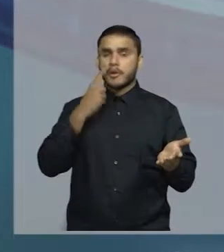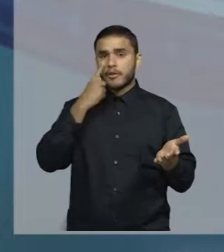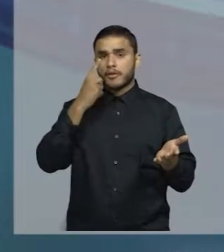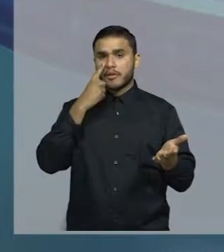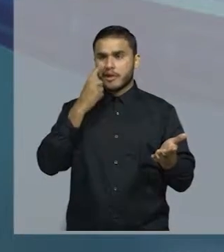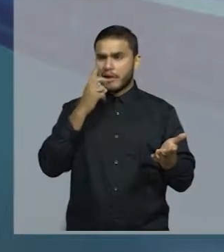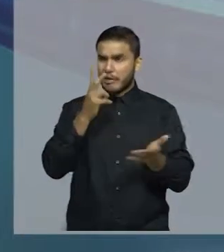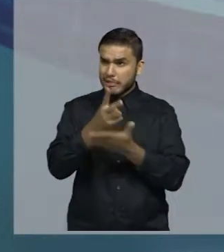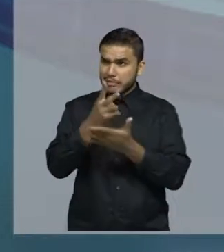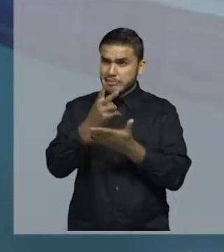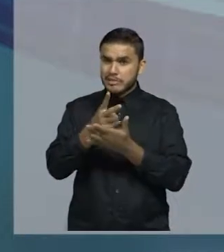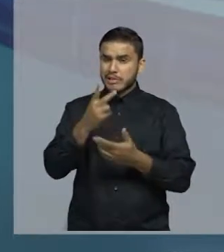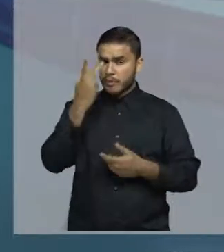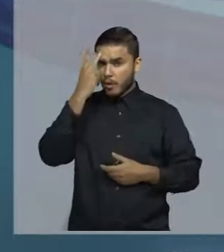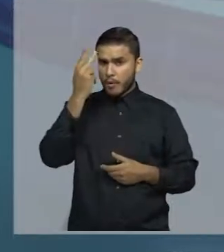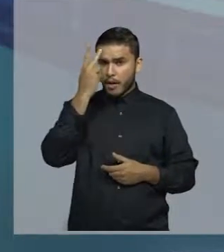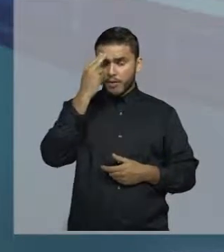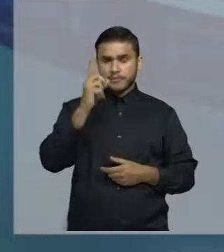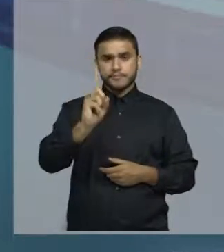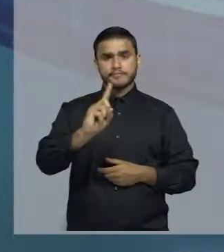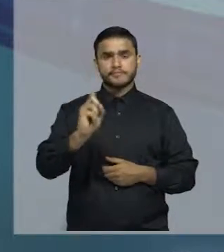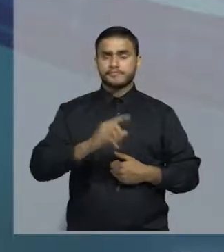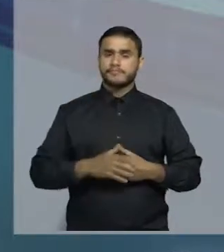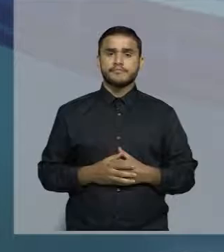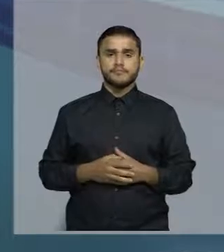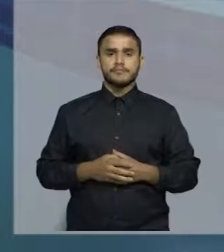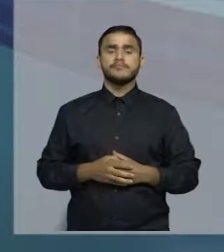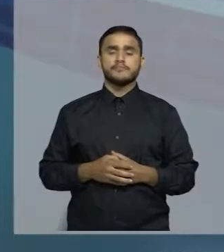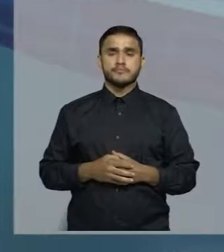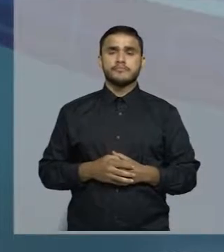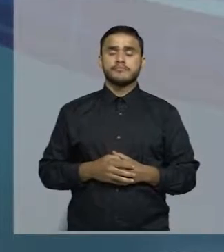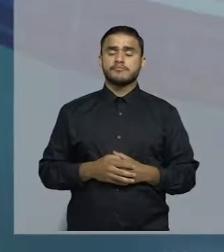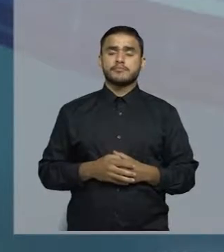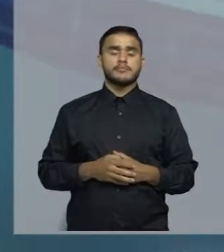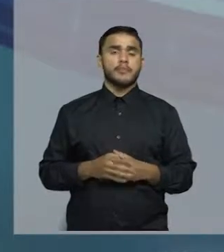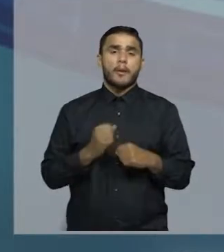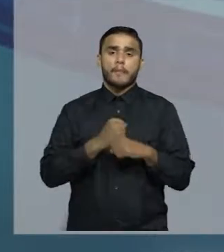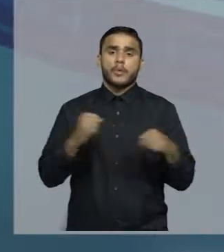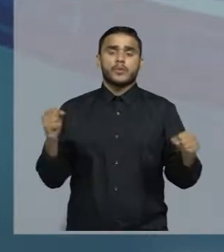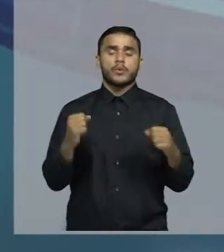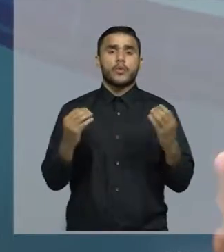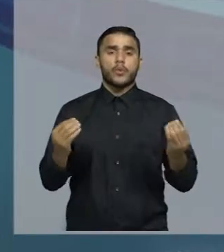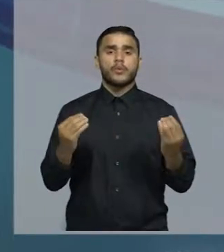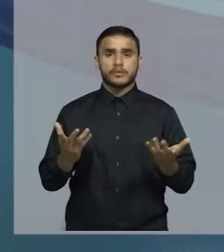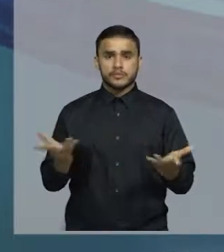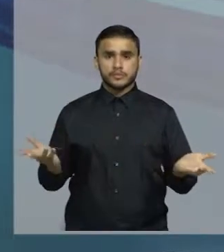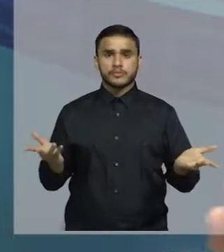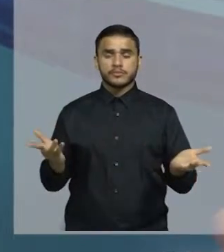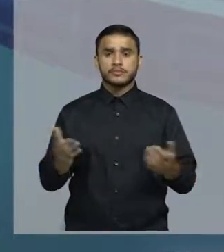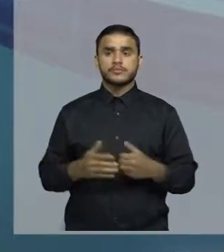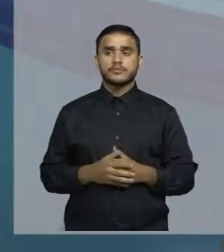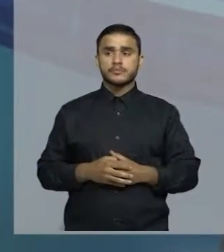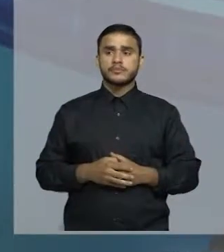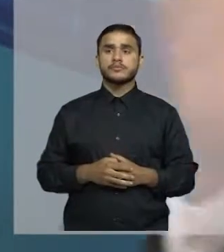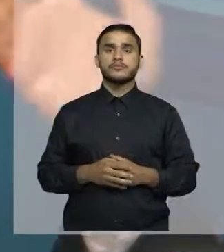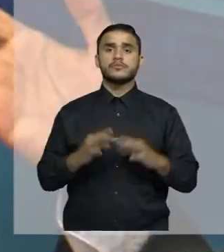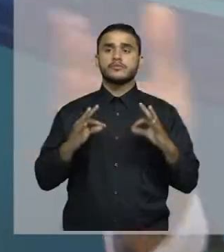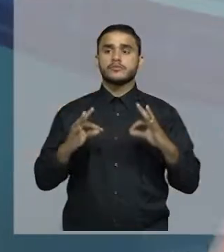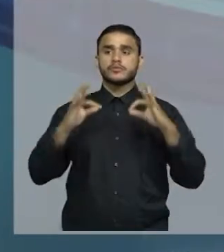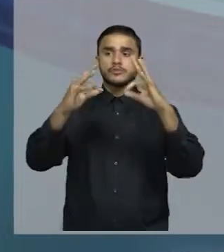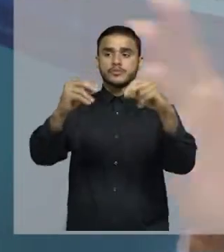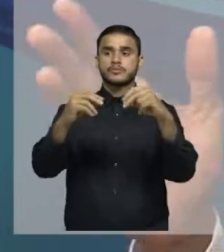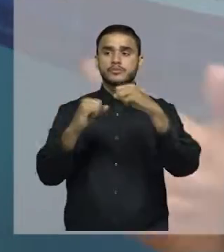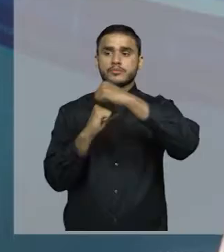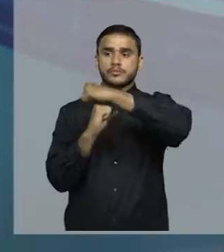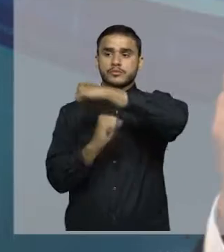se dar muita atenção a essas bravatas, porque ele não tem condição de ter a menor credibilidade quando dizem que podem derrubar todos